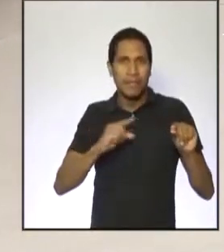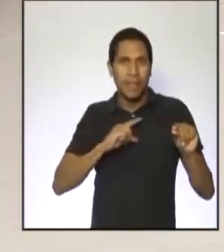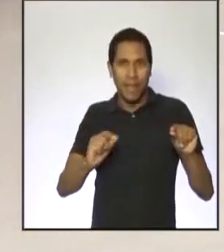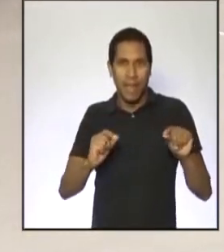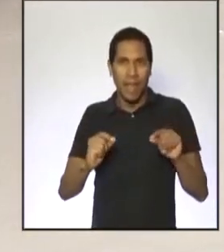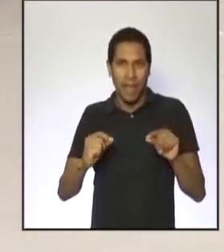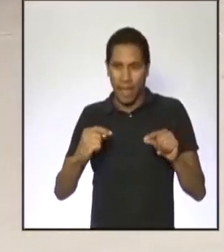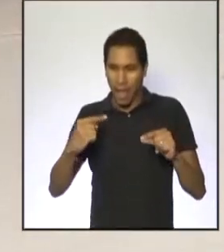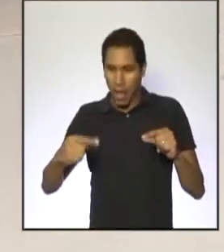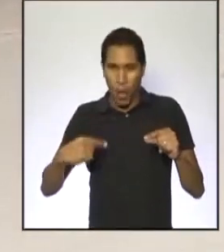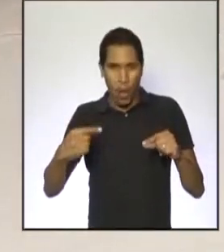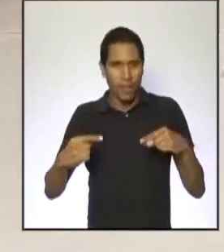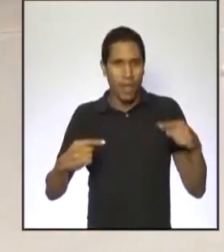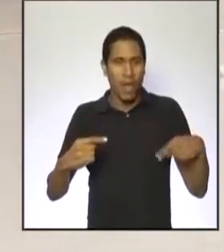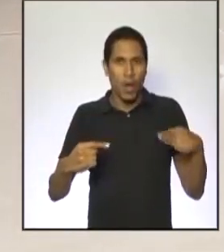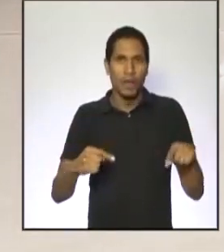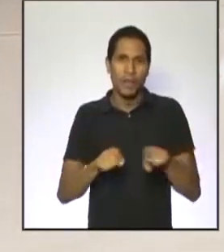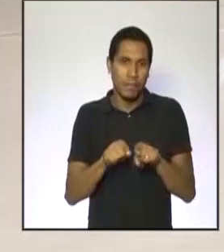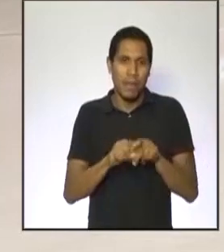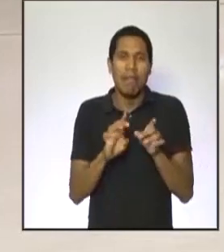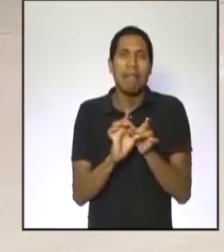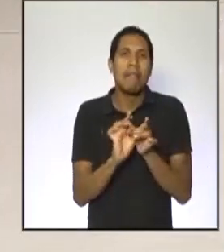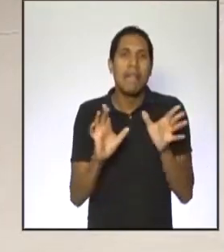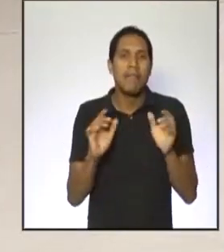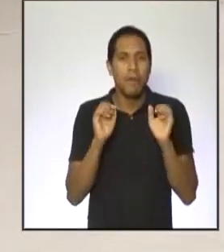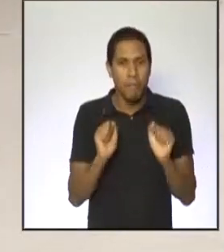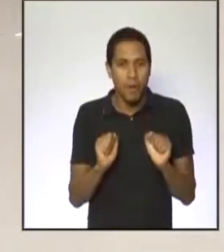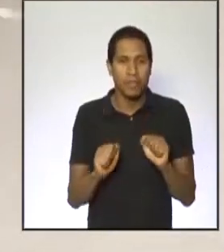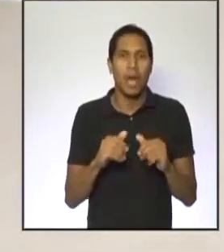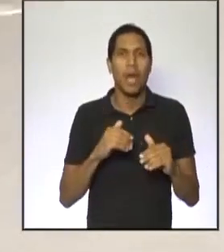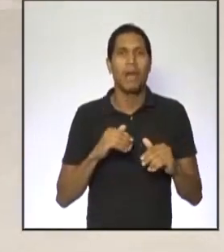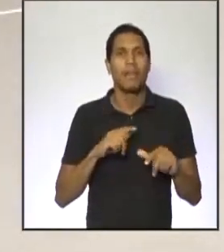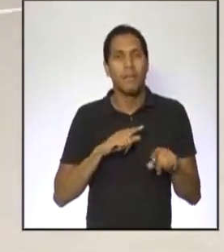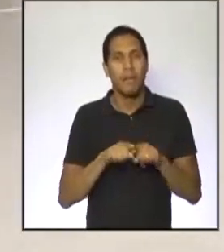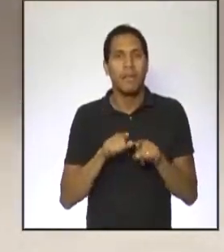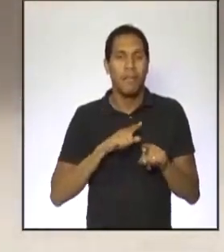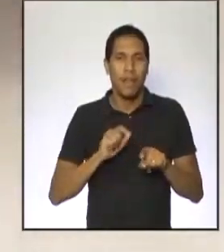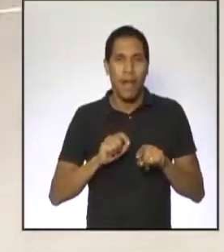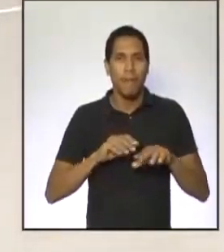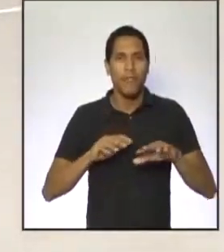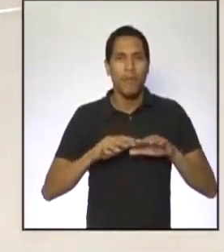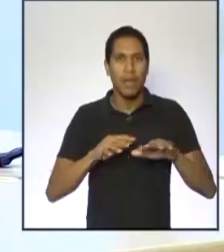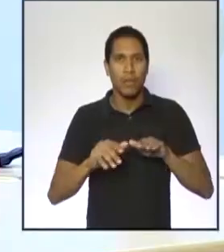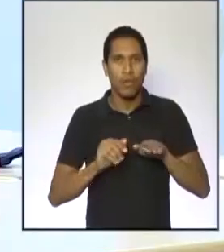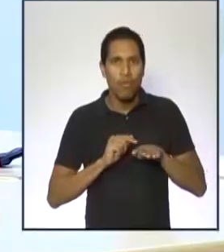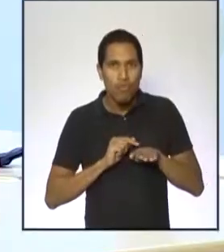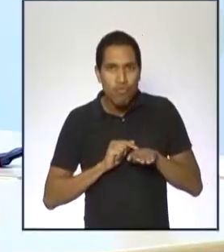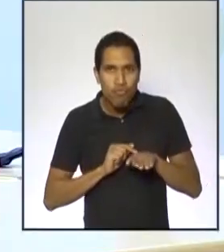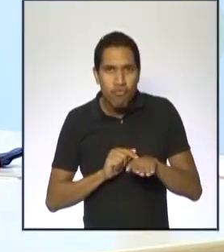ó, ela vai ficar solta, para que ela possa se movimentar.